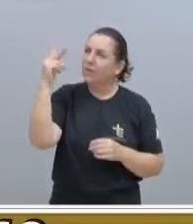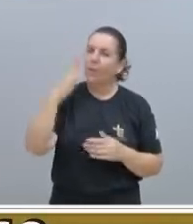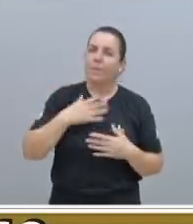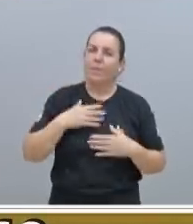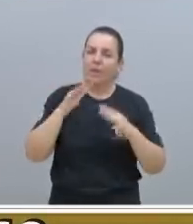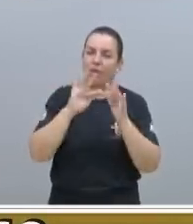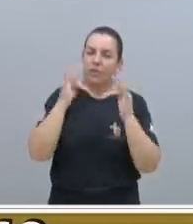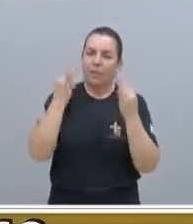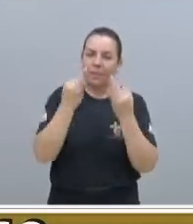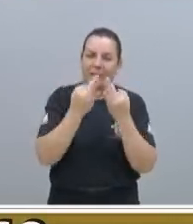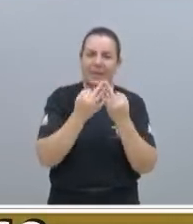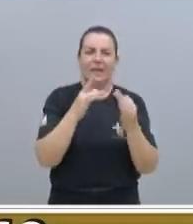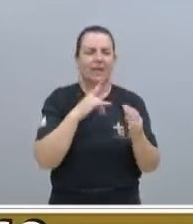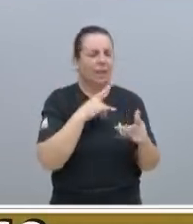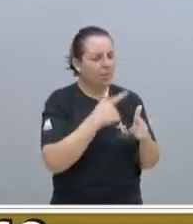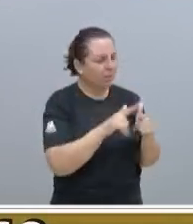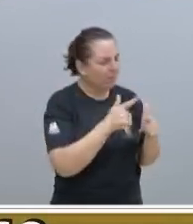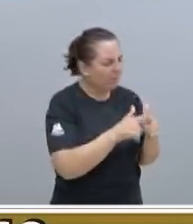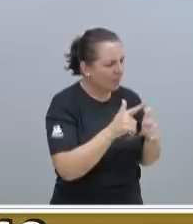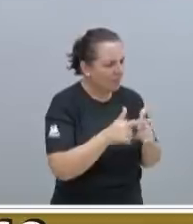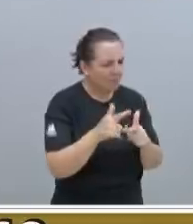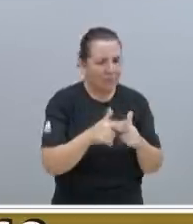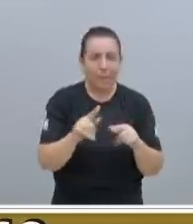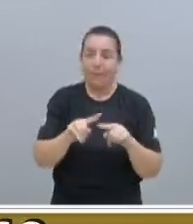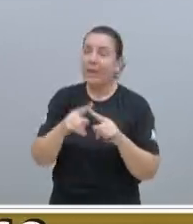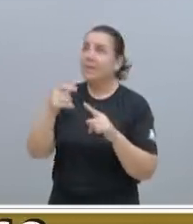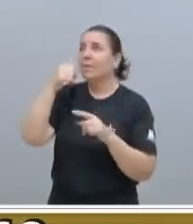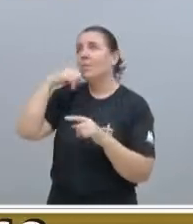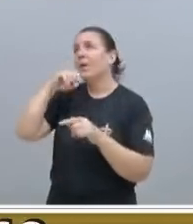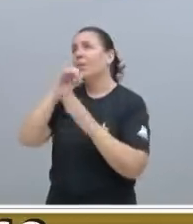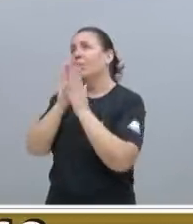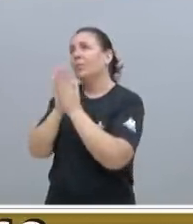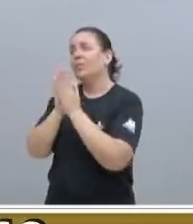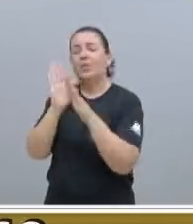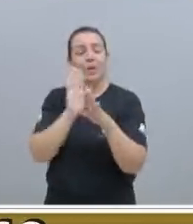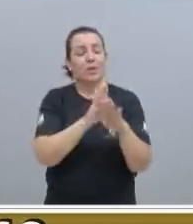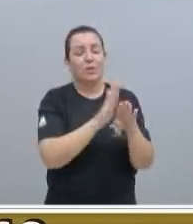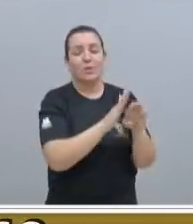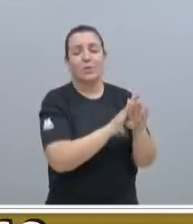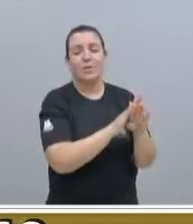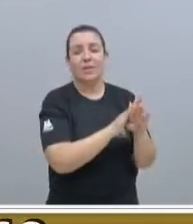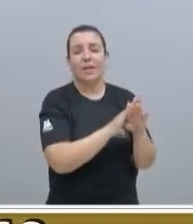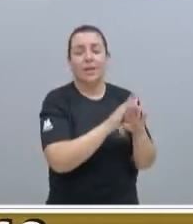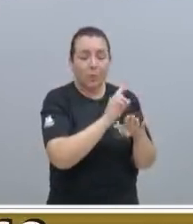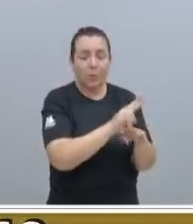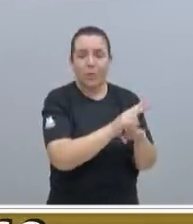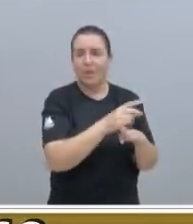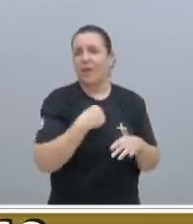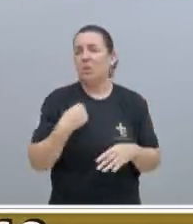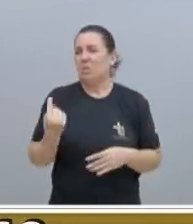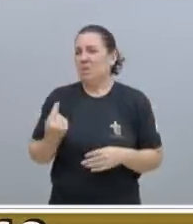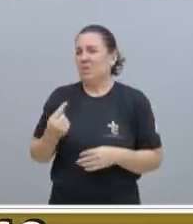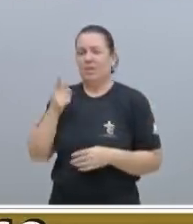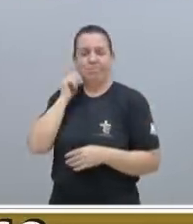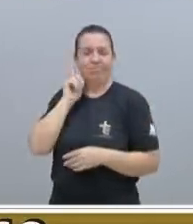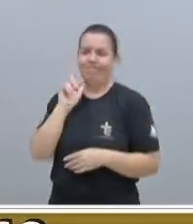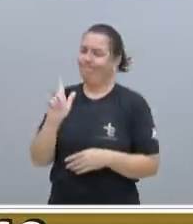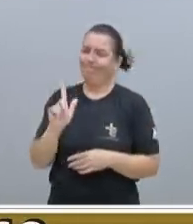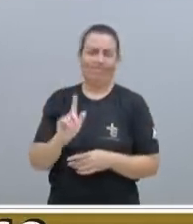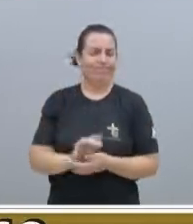família está passando por isso isso isso isso mandar um jeito mãe sozinha do codau